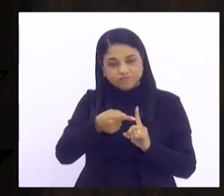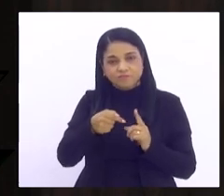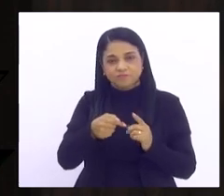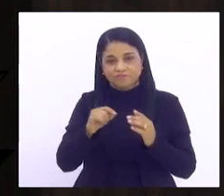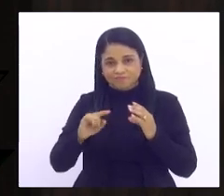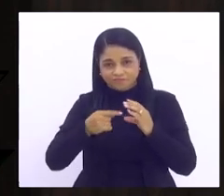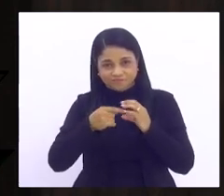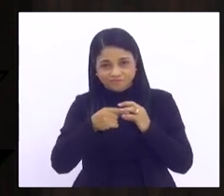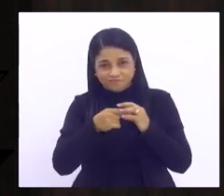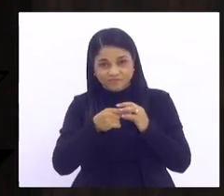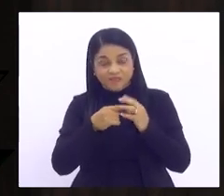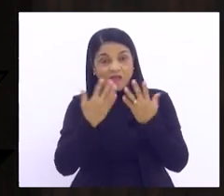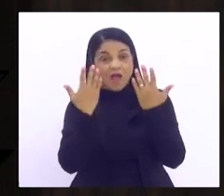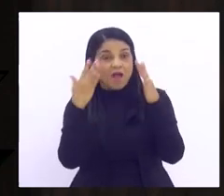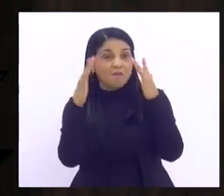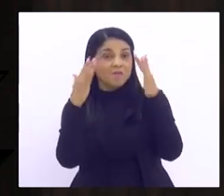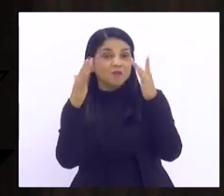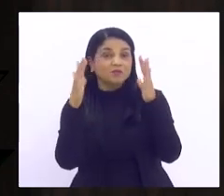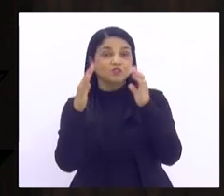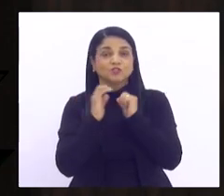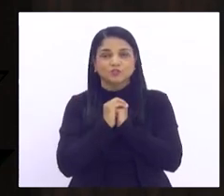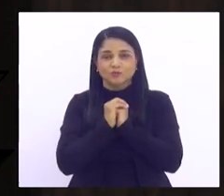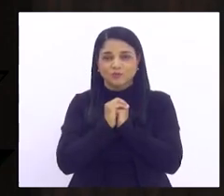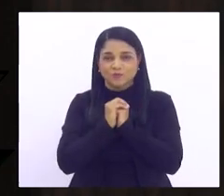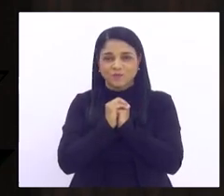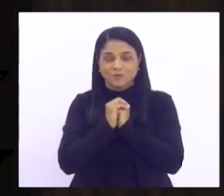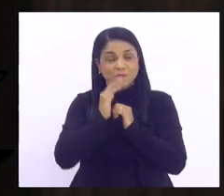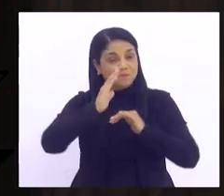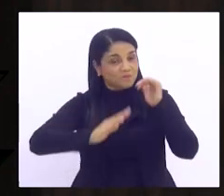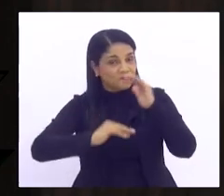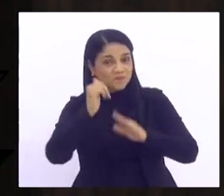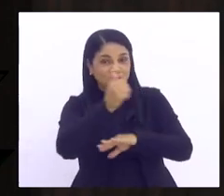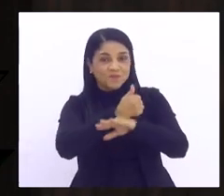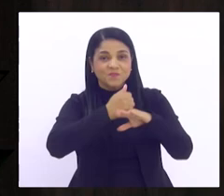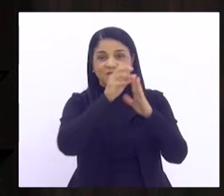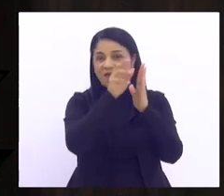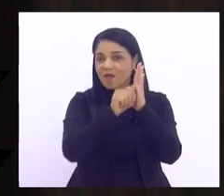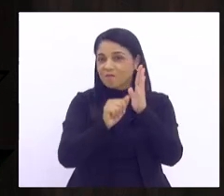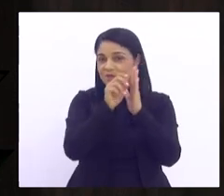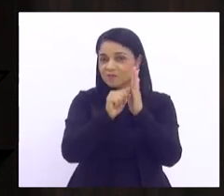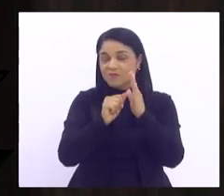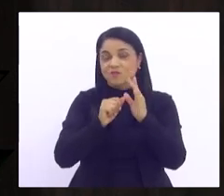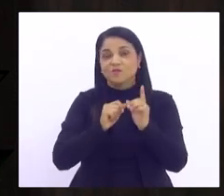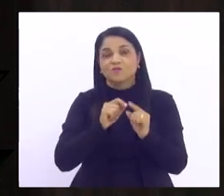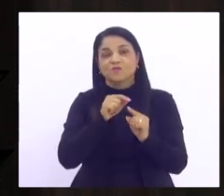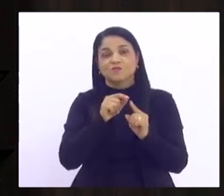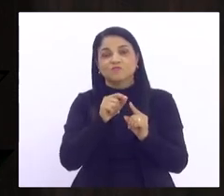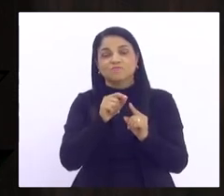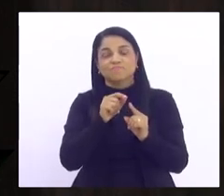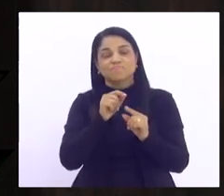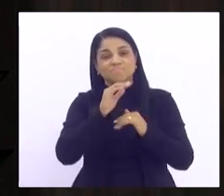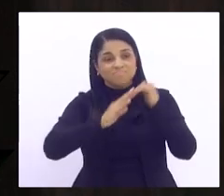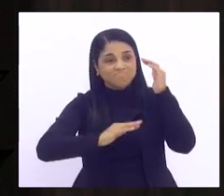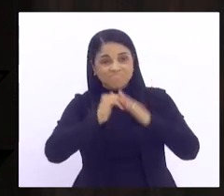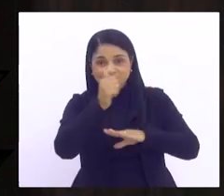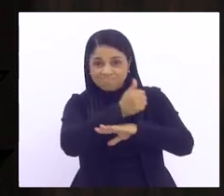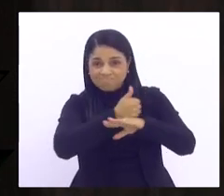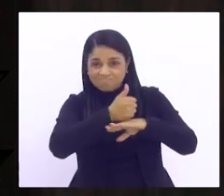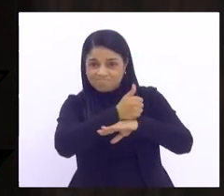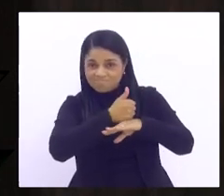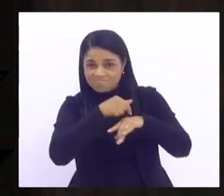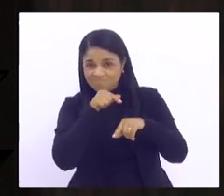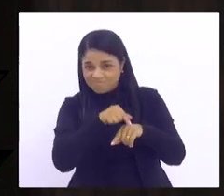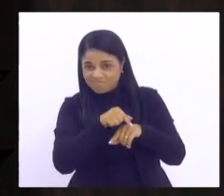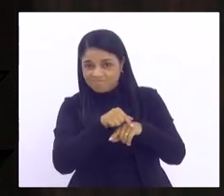sendo aplaudido pelos abortistas. Os promotores da cultura da morte estão usando esse